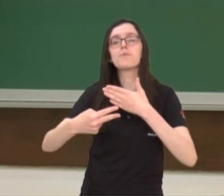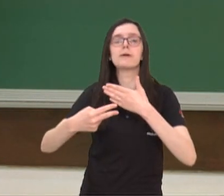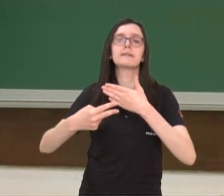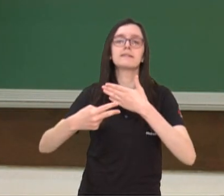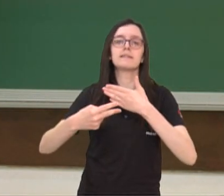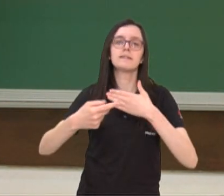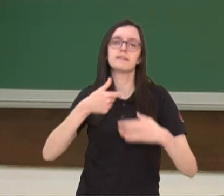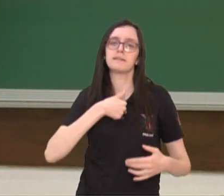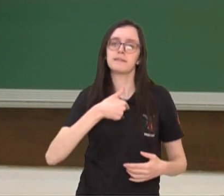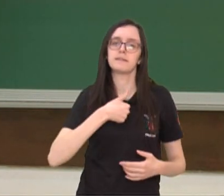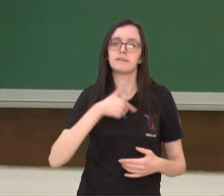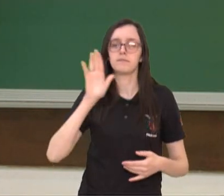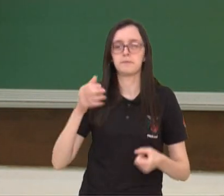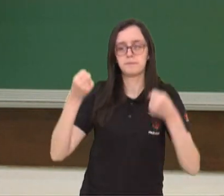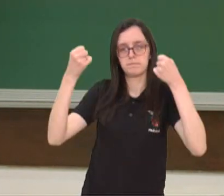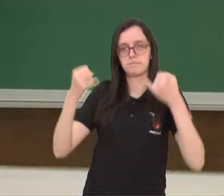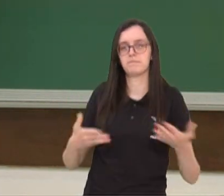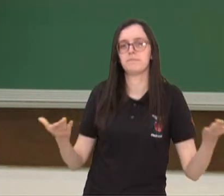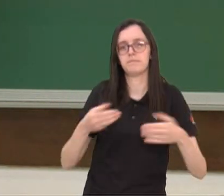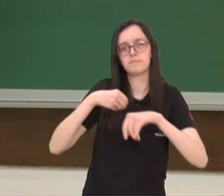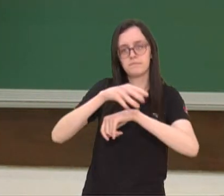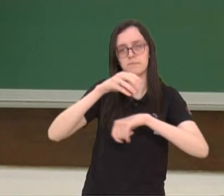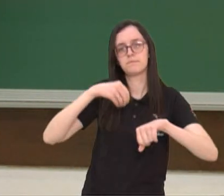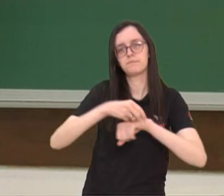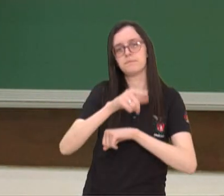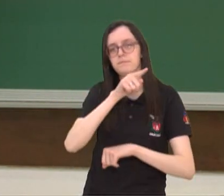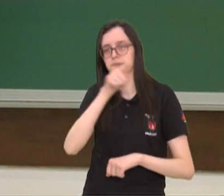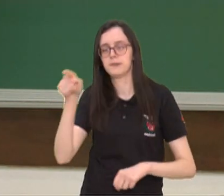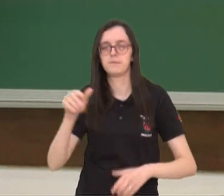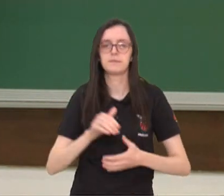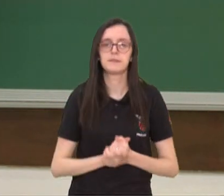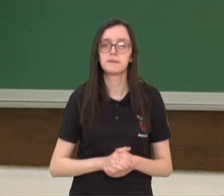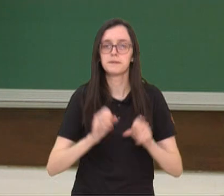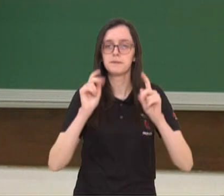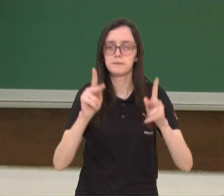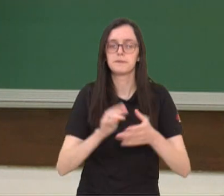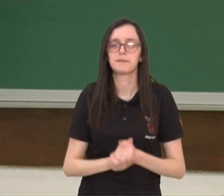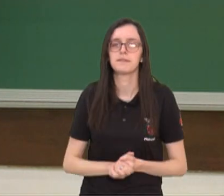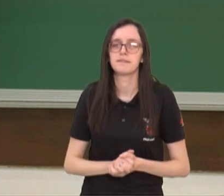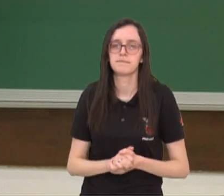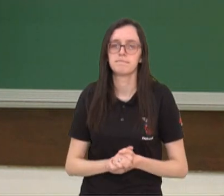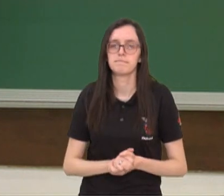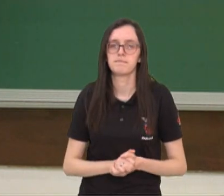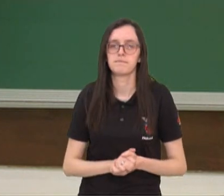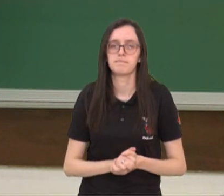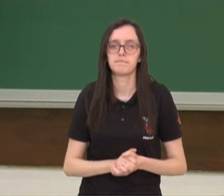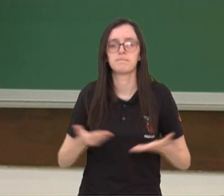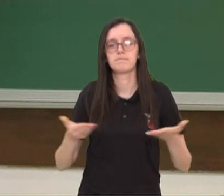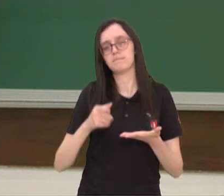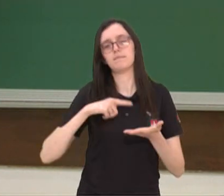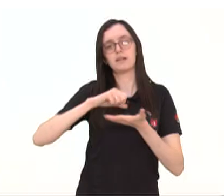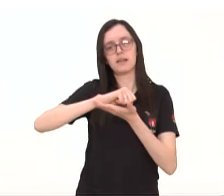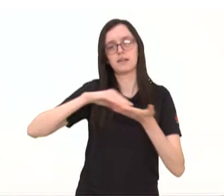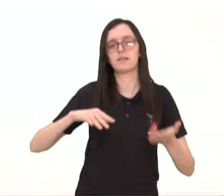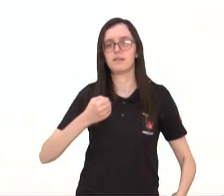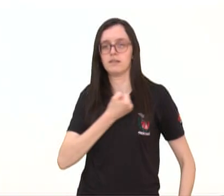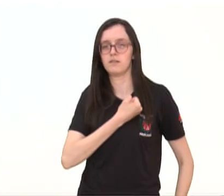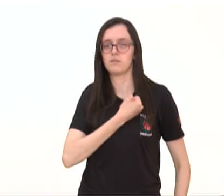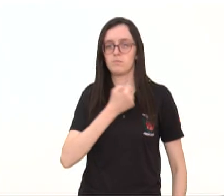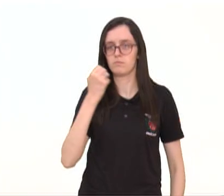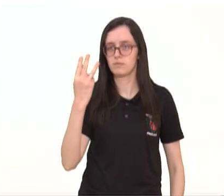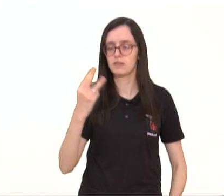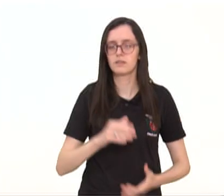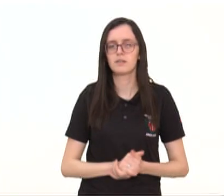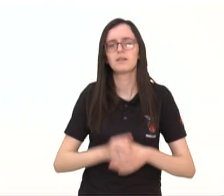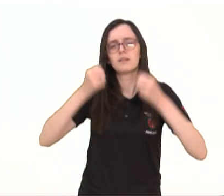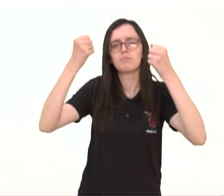eu acabei de citá-las aqui em si, ok? Atividade 3,